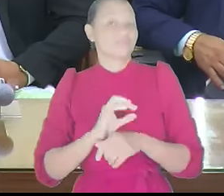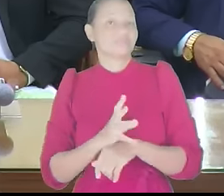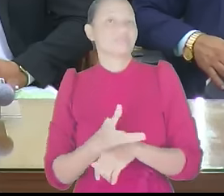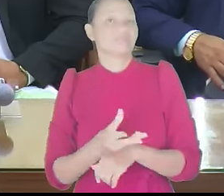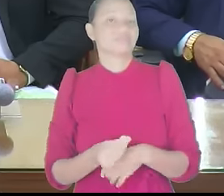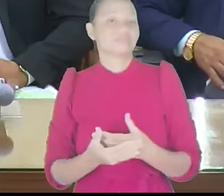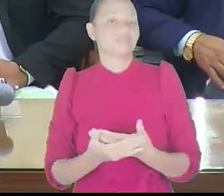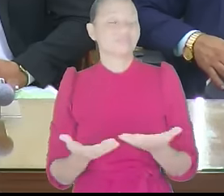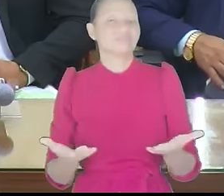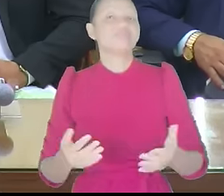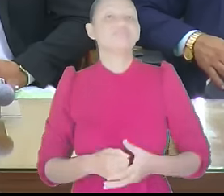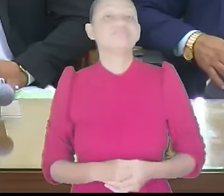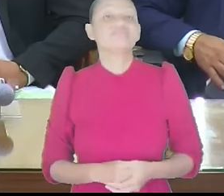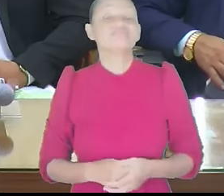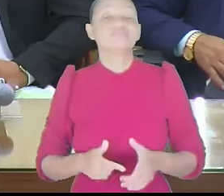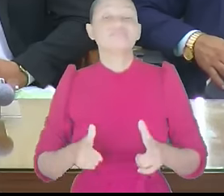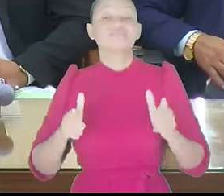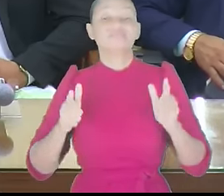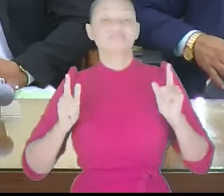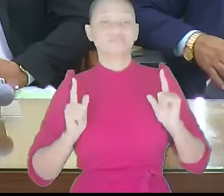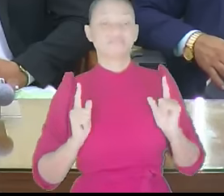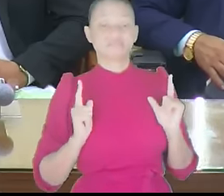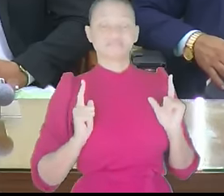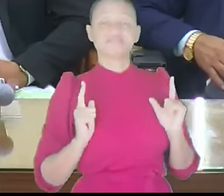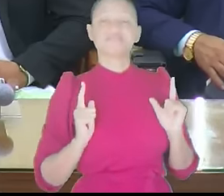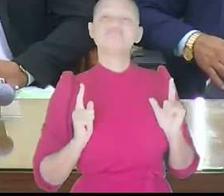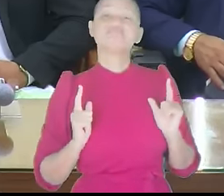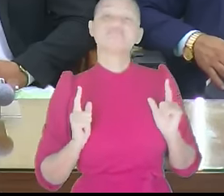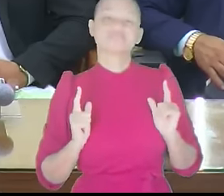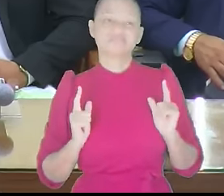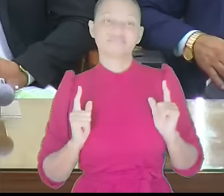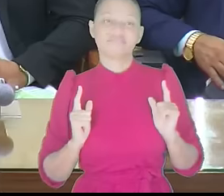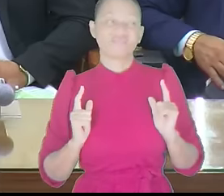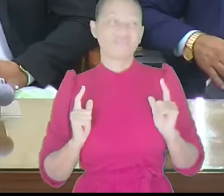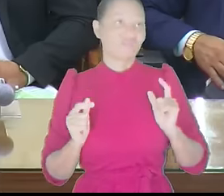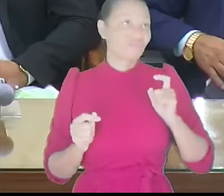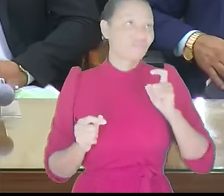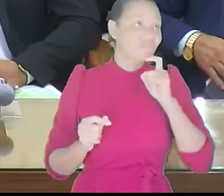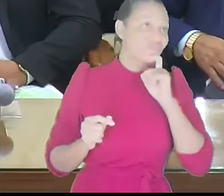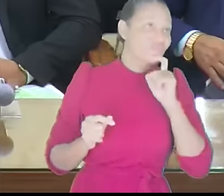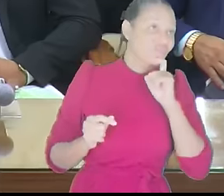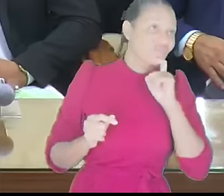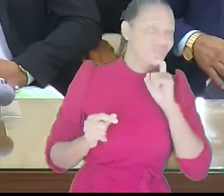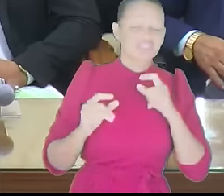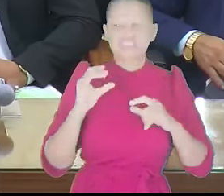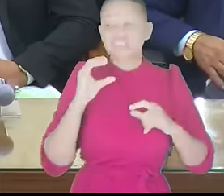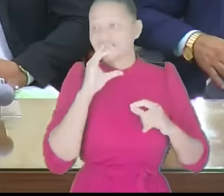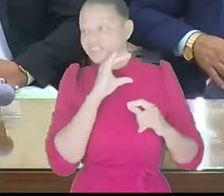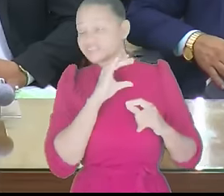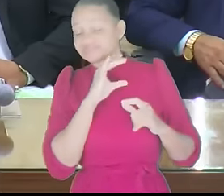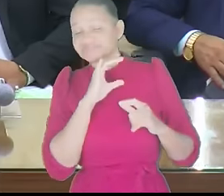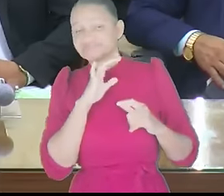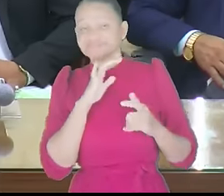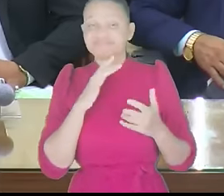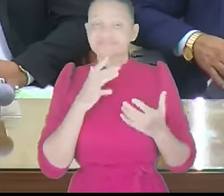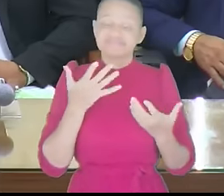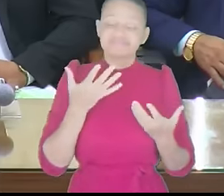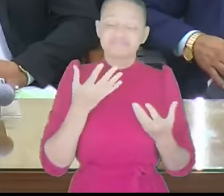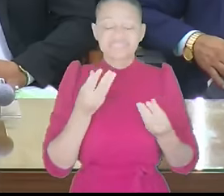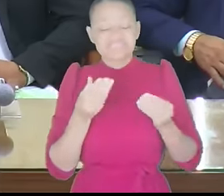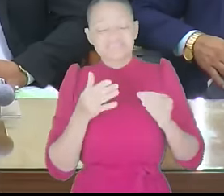a igreja de Laodiceia. Nem é fria, nem quente. É a igreja